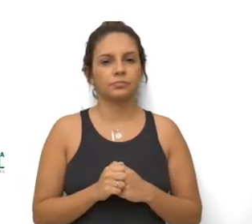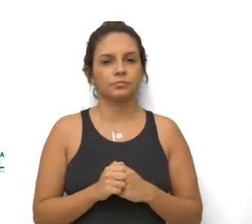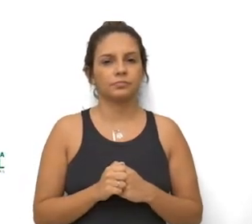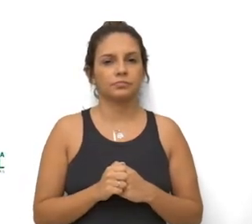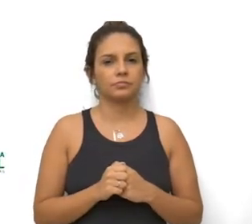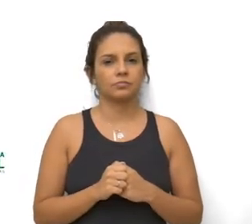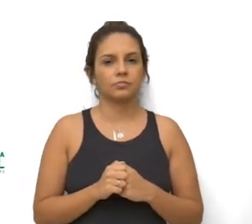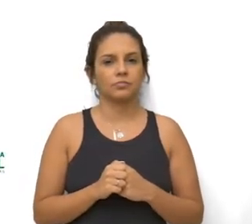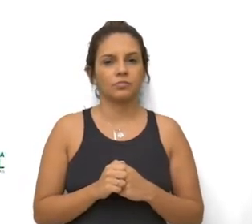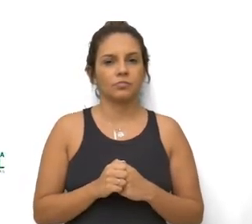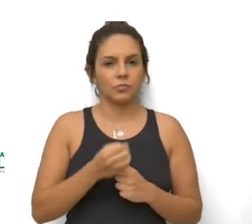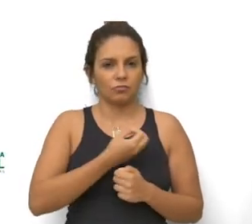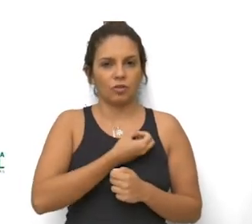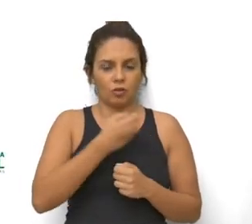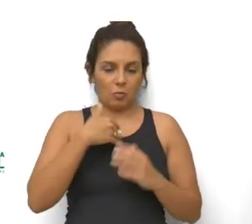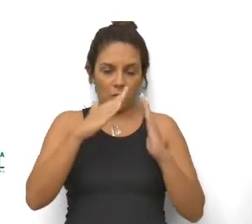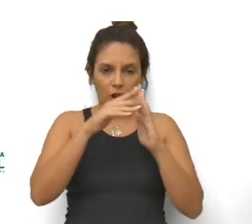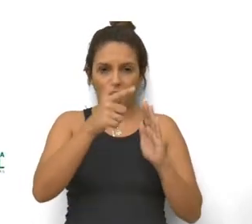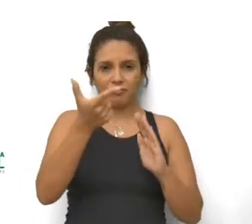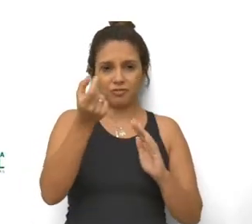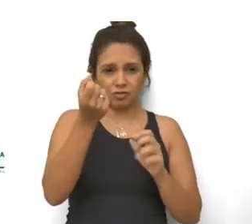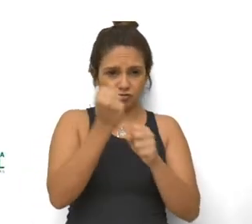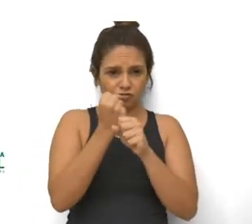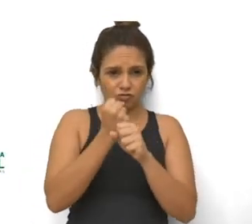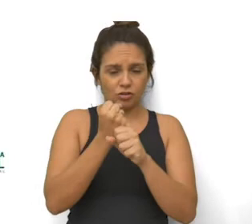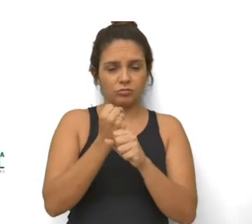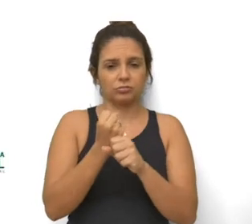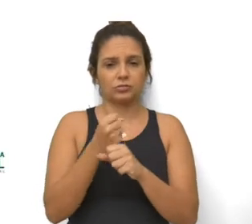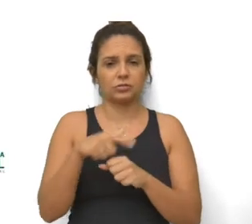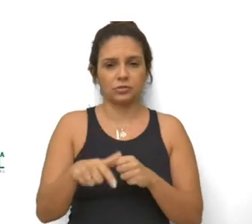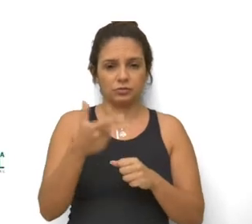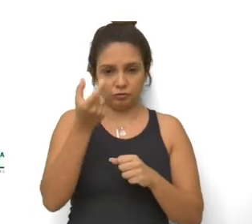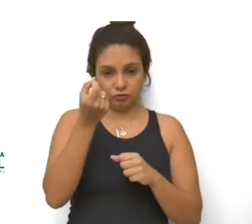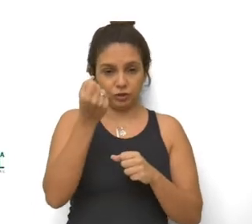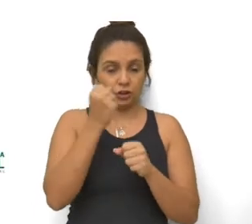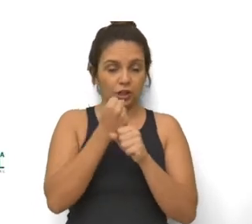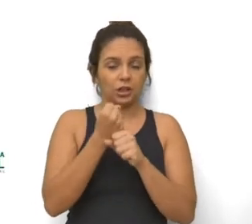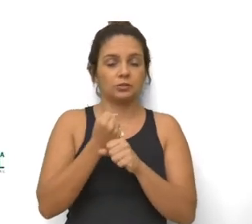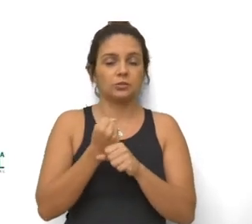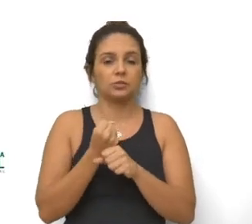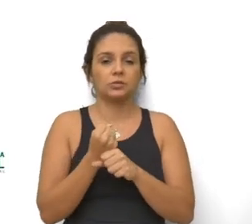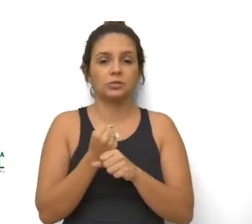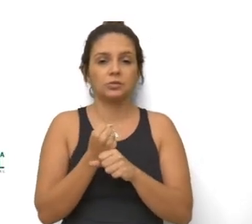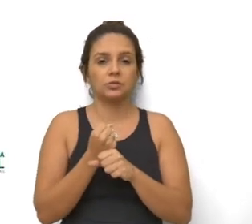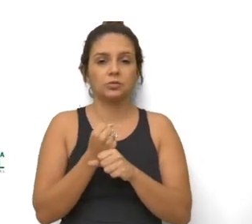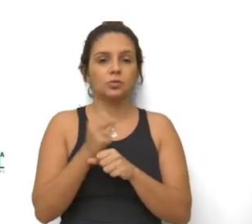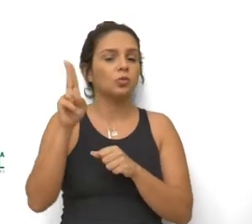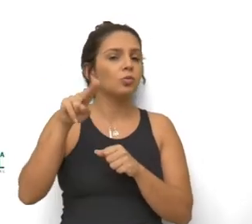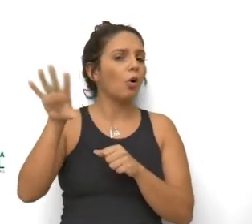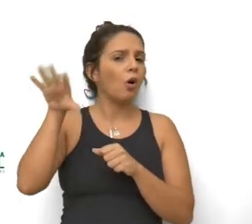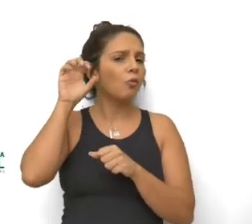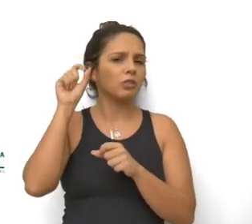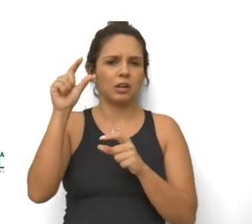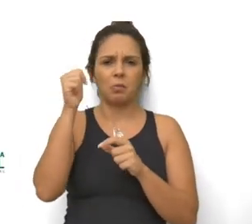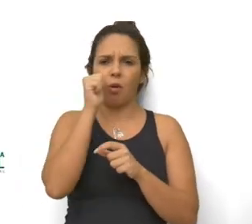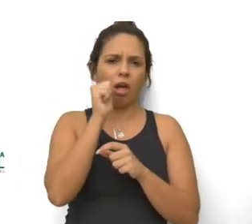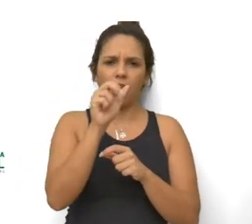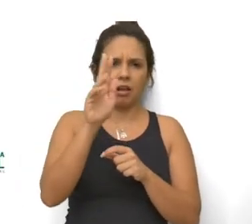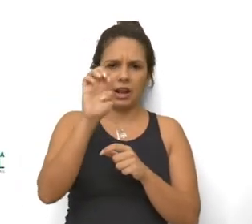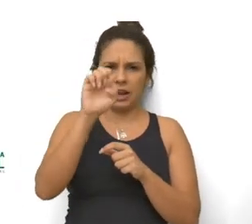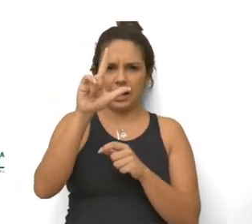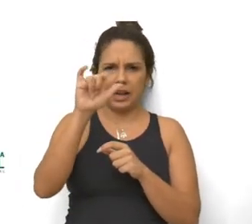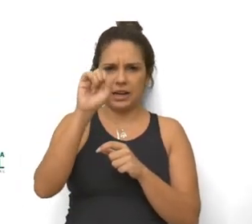e vivia lá há 20 anos, aqui, né, há 20 anos, e nunca tinha ouvido falar de Elizabeth Bishop. Li